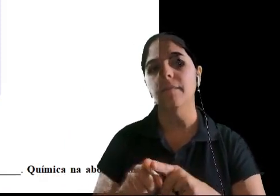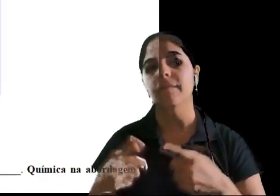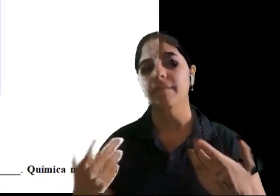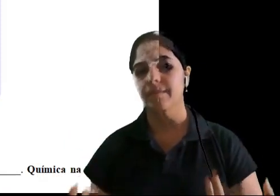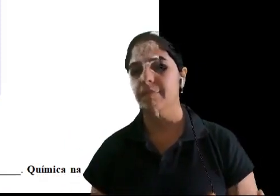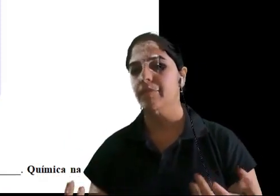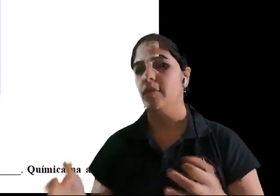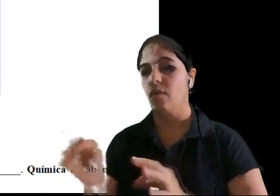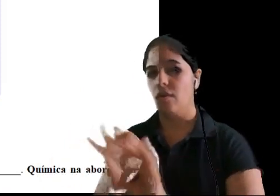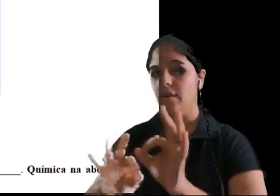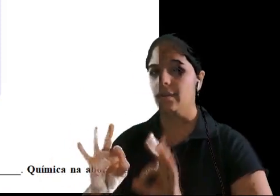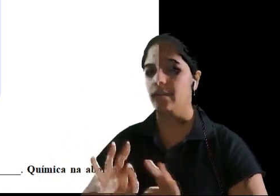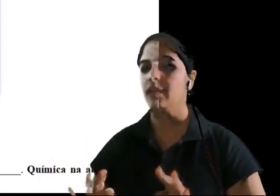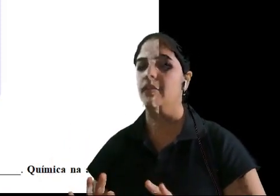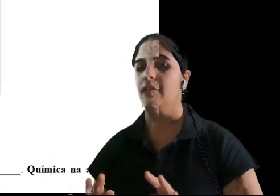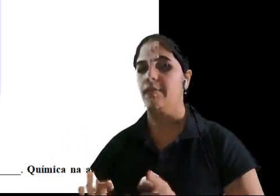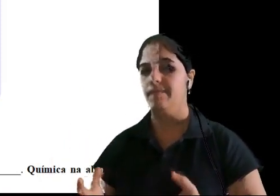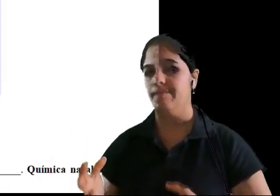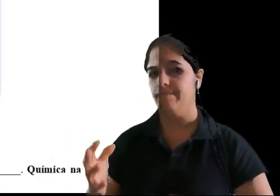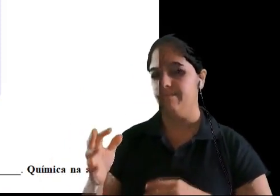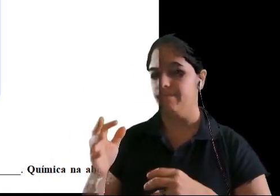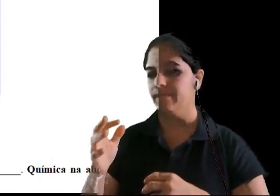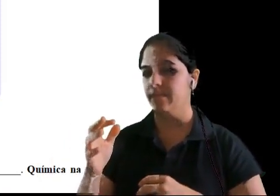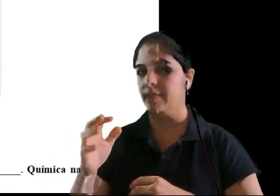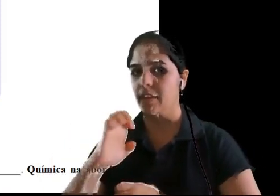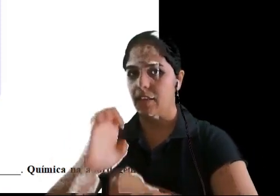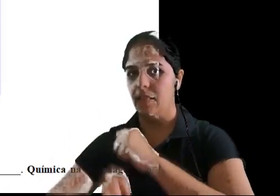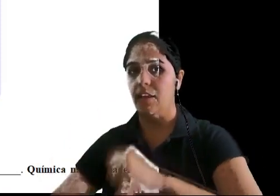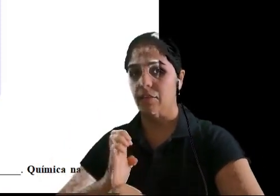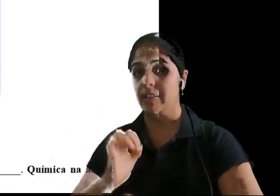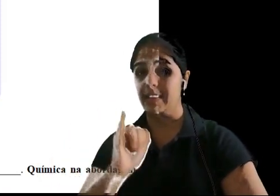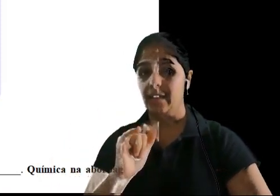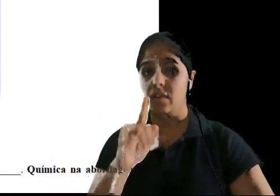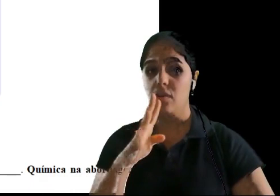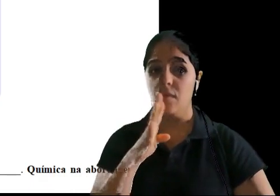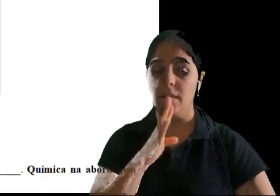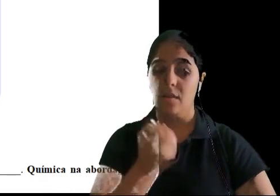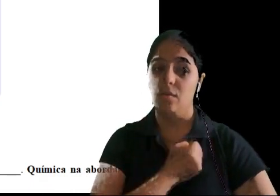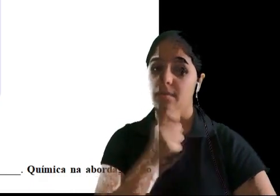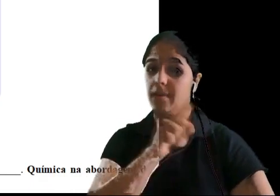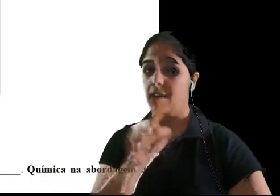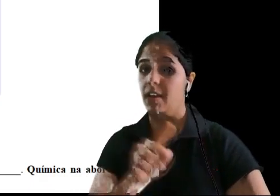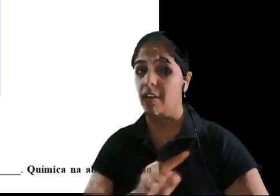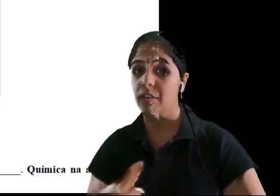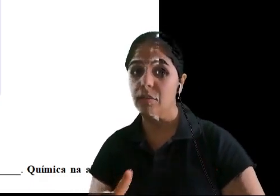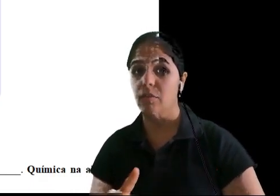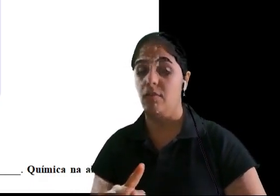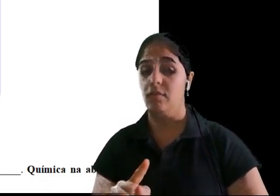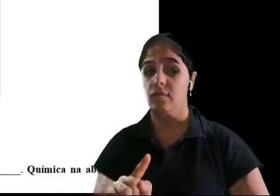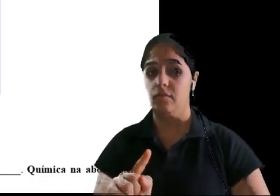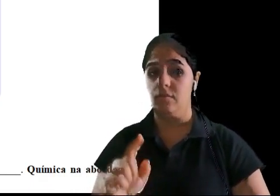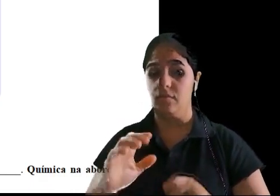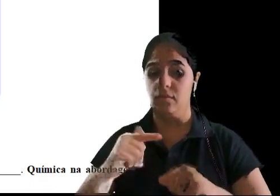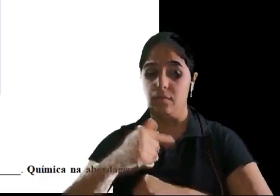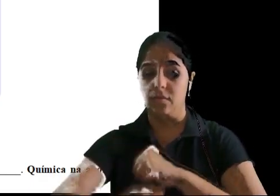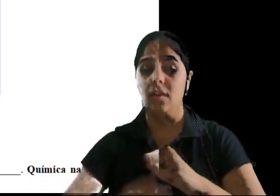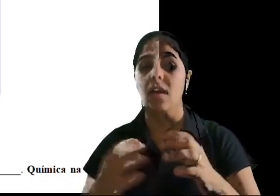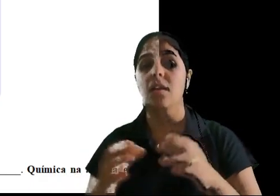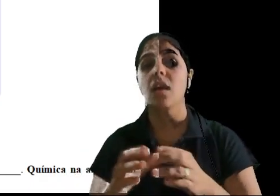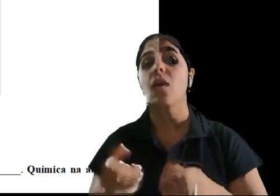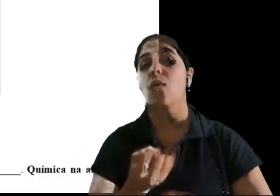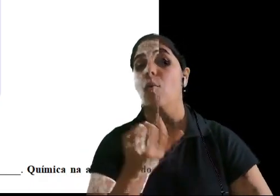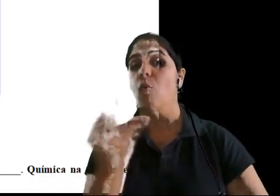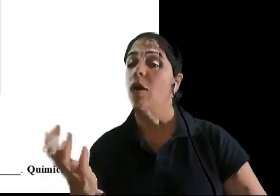também chamada de configuração eletrônica. Se nós conhecemos o número atômico do nosso elemento químico,